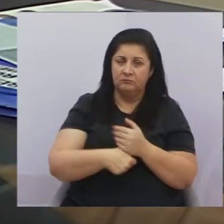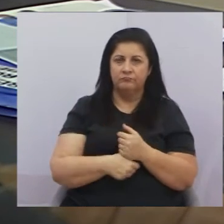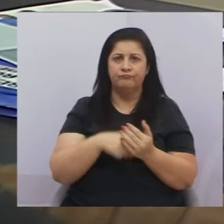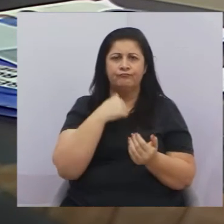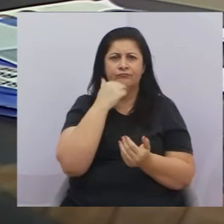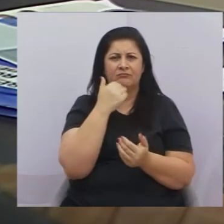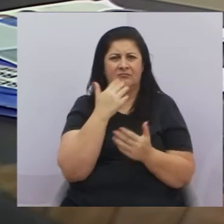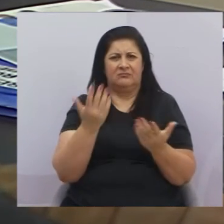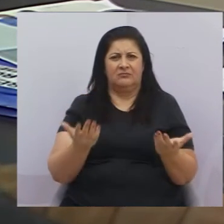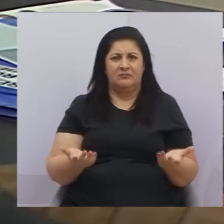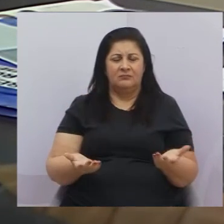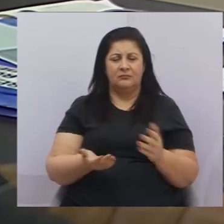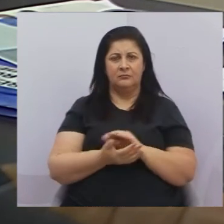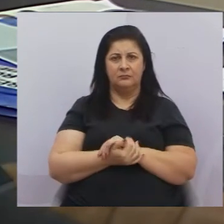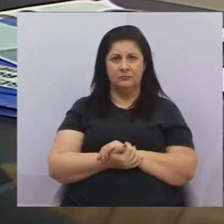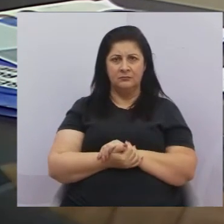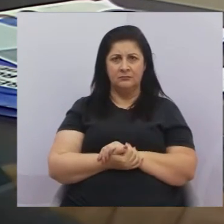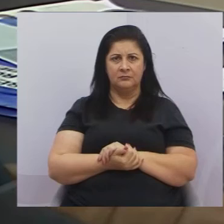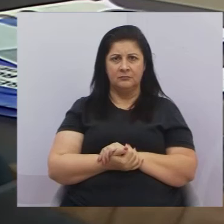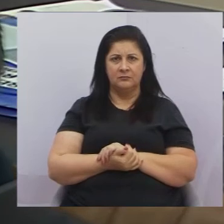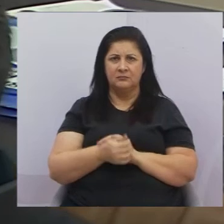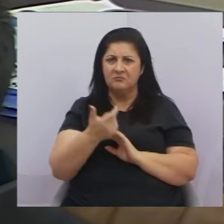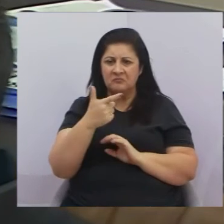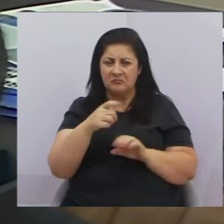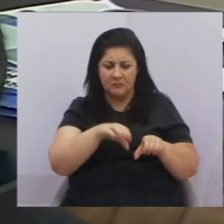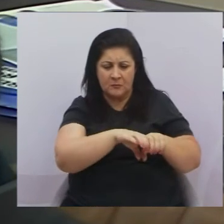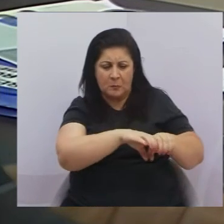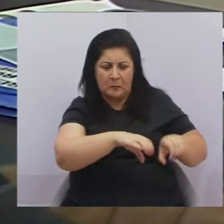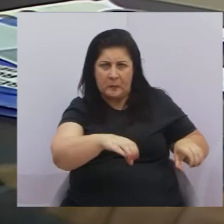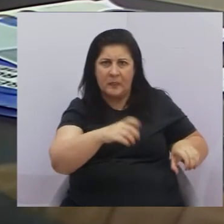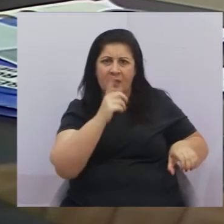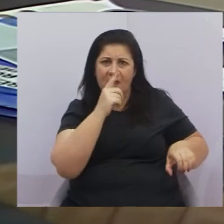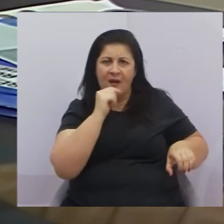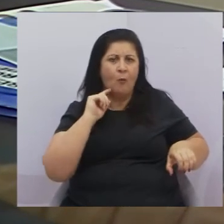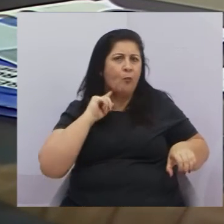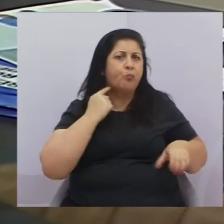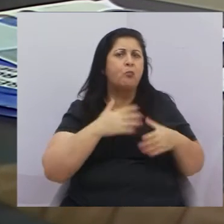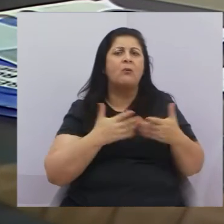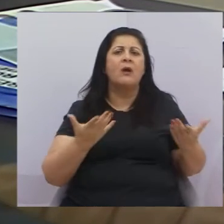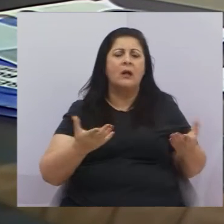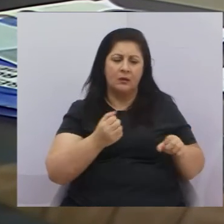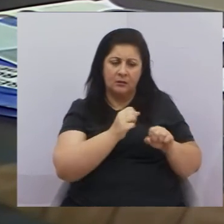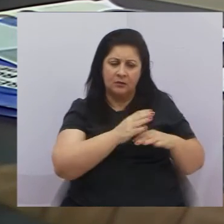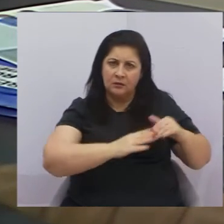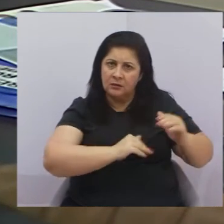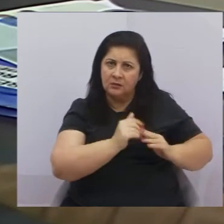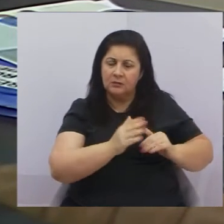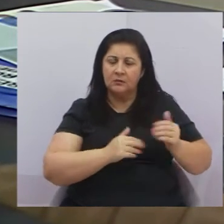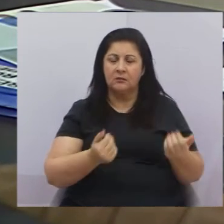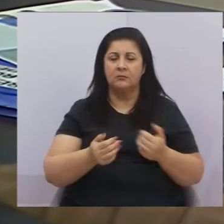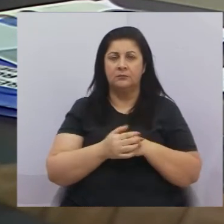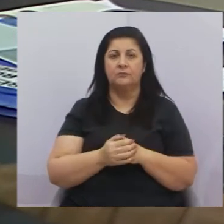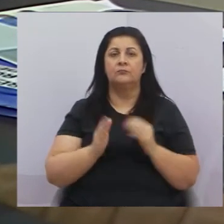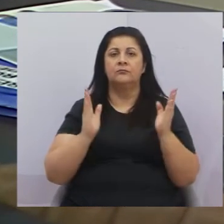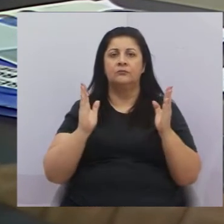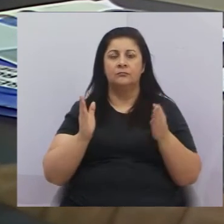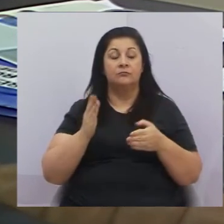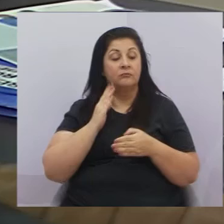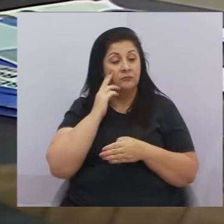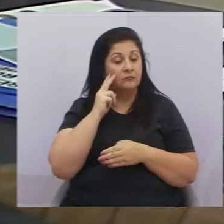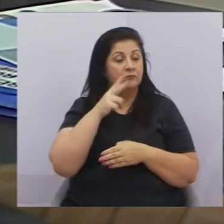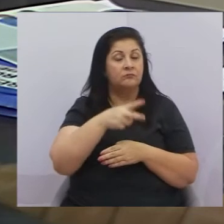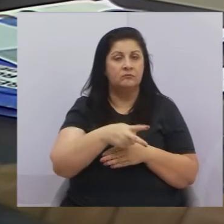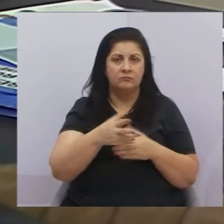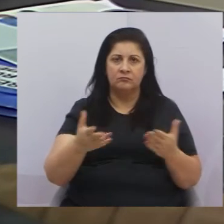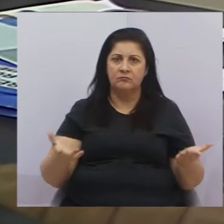não saiu essa rede de esgoto. Então, em nome dos moradores, estive lá no local. Eu gostaria